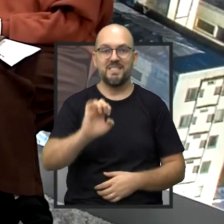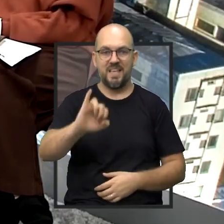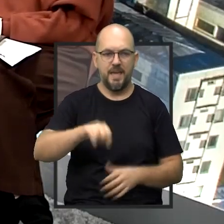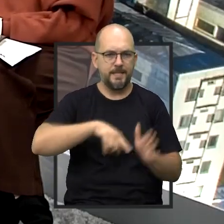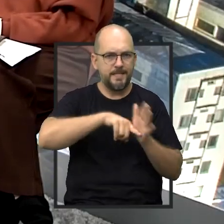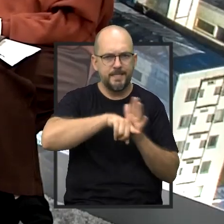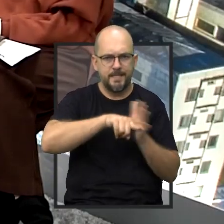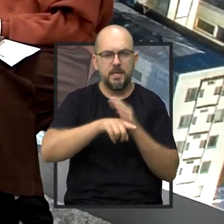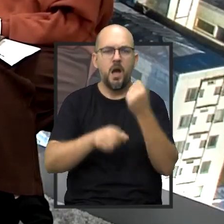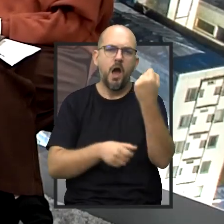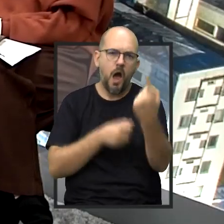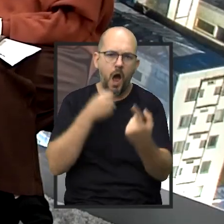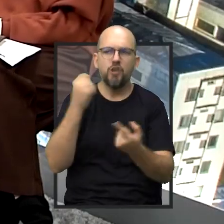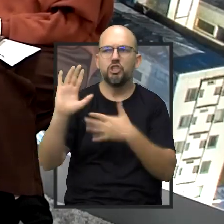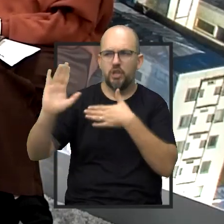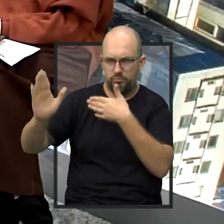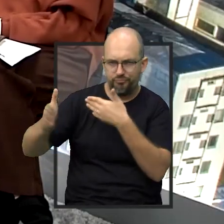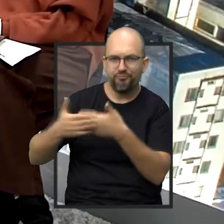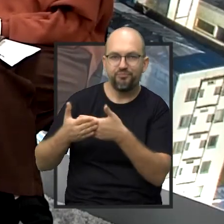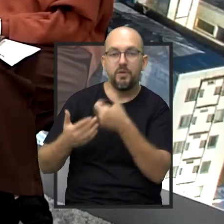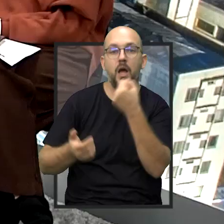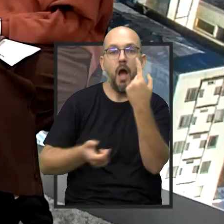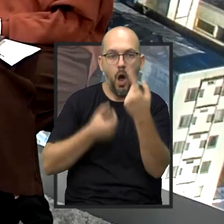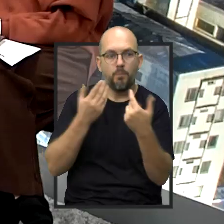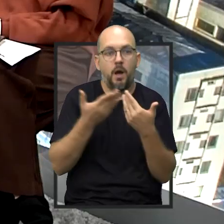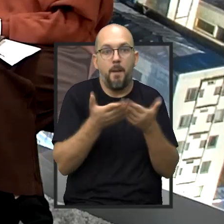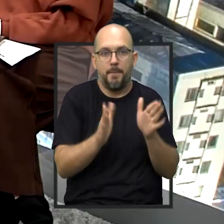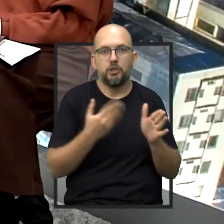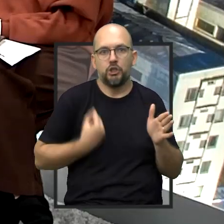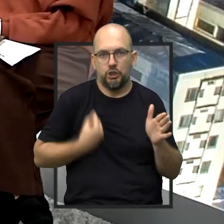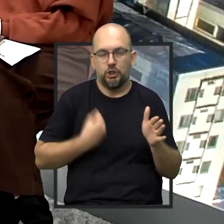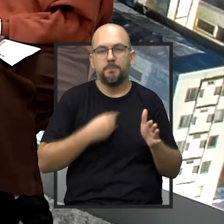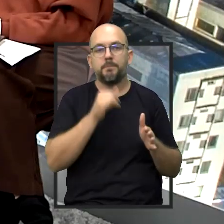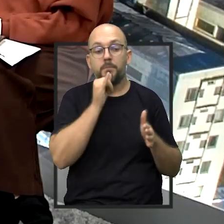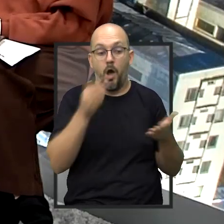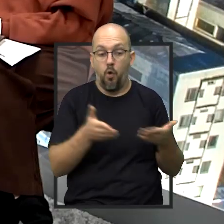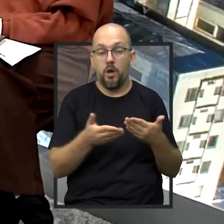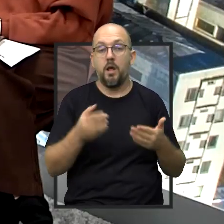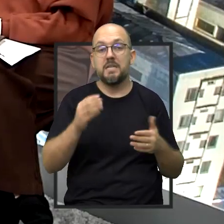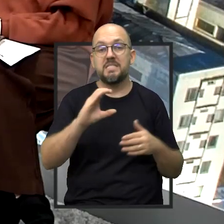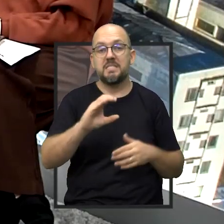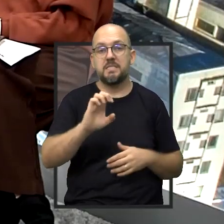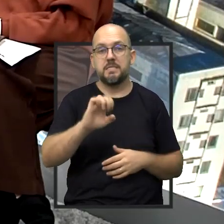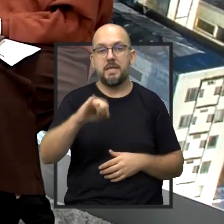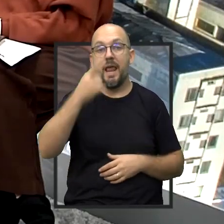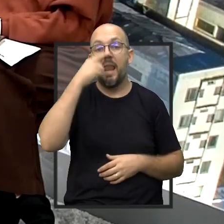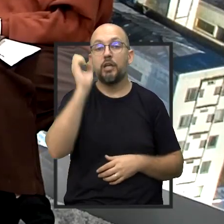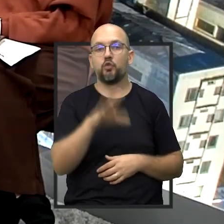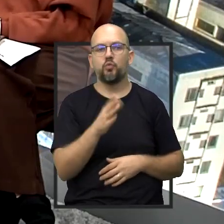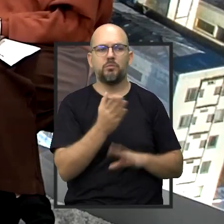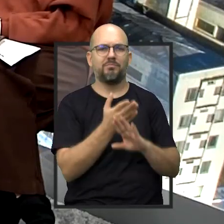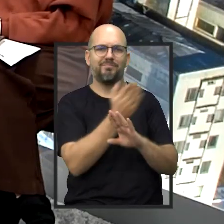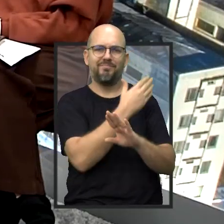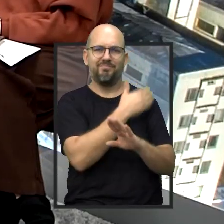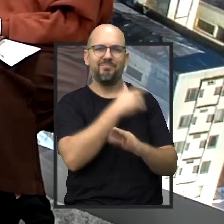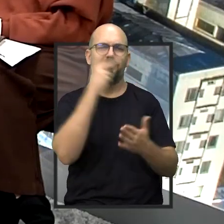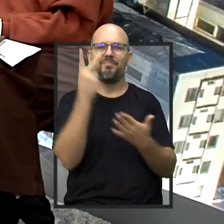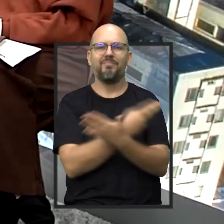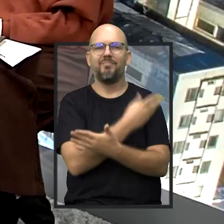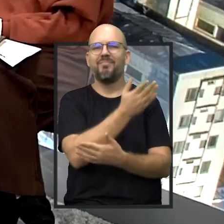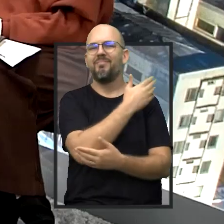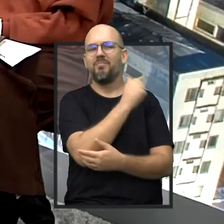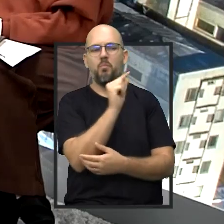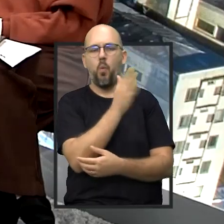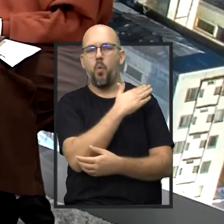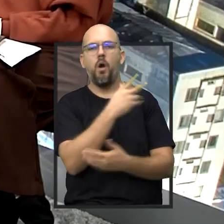em andamento, algumas já encerradas, mas atualmente nós temos a CEI do lixo, né, para apurar os episódios que nós tivemos no